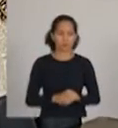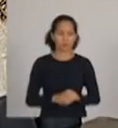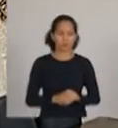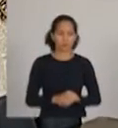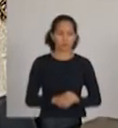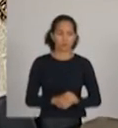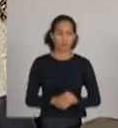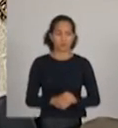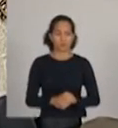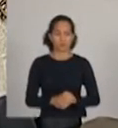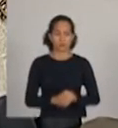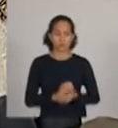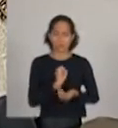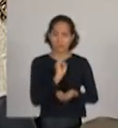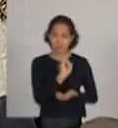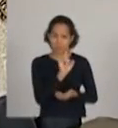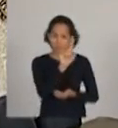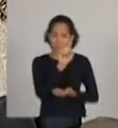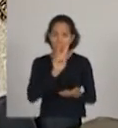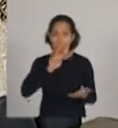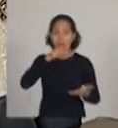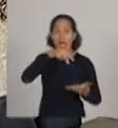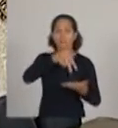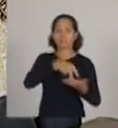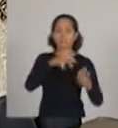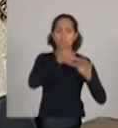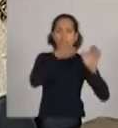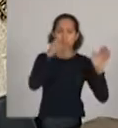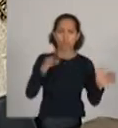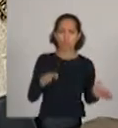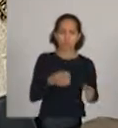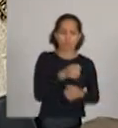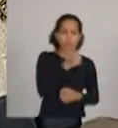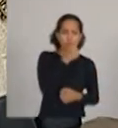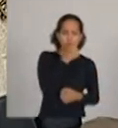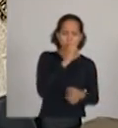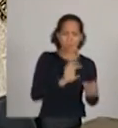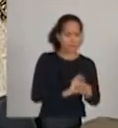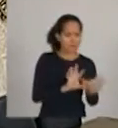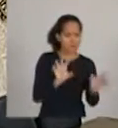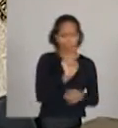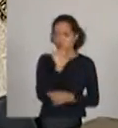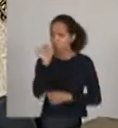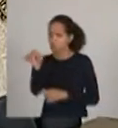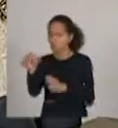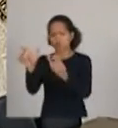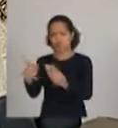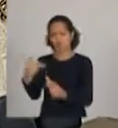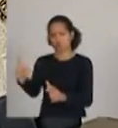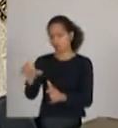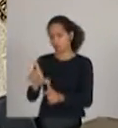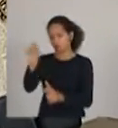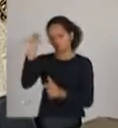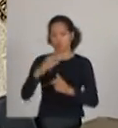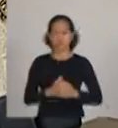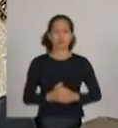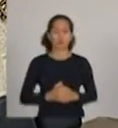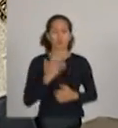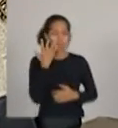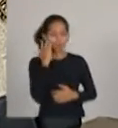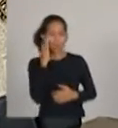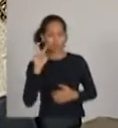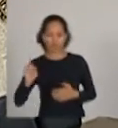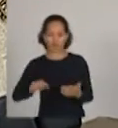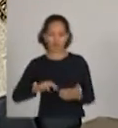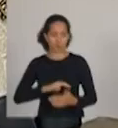Capitão, se o senhor quiser usar a tribuna ali, pode ficar à vontade para falar para todos ou então daí mesmo. Acho que eu vou para a tribuna.